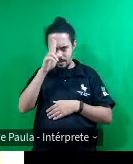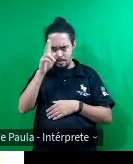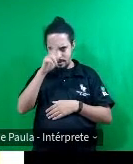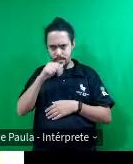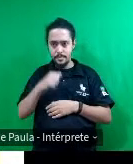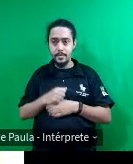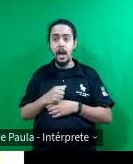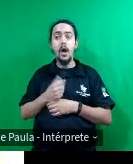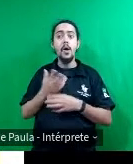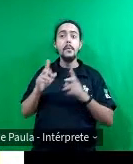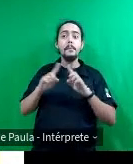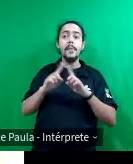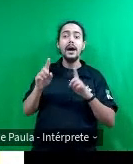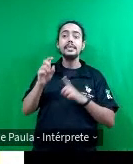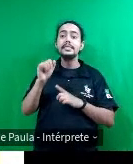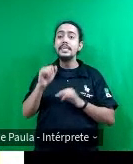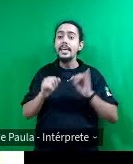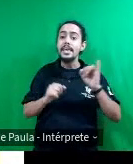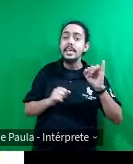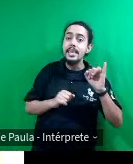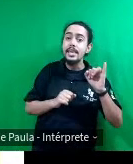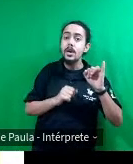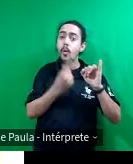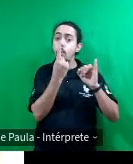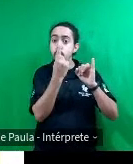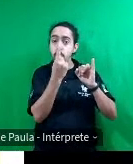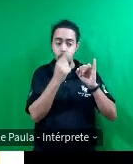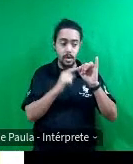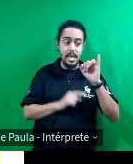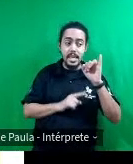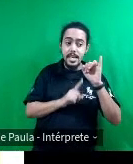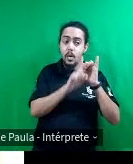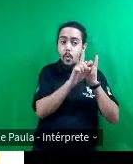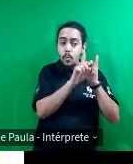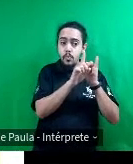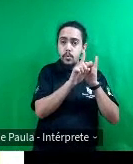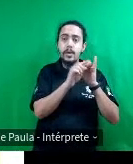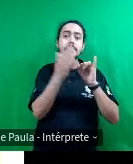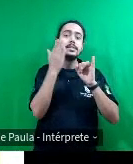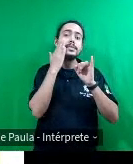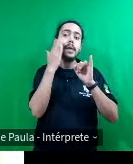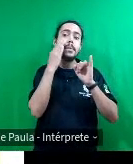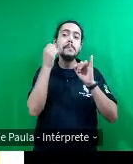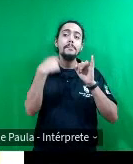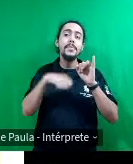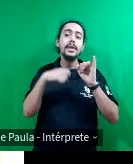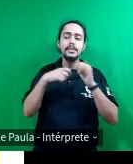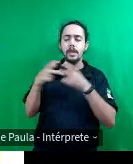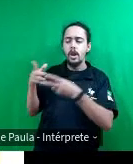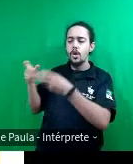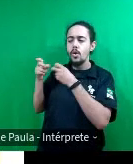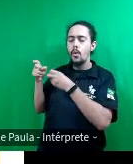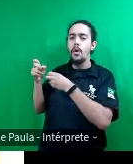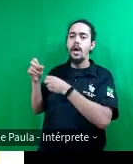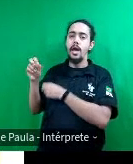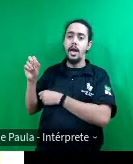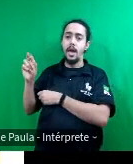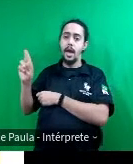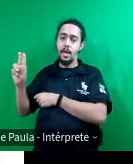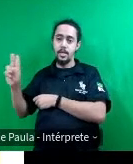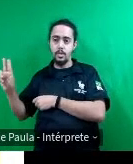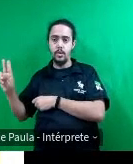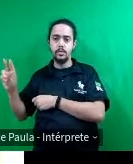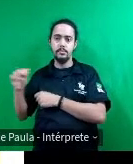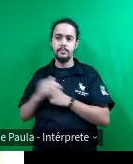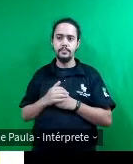R1 mais R2. O R1 mais R2 aparece aqui. O R1 eu cortei porque eu vou dividir a tensão pelo próprio R1. Falei aqui, ó,